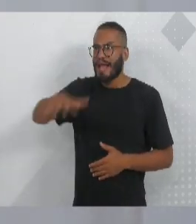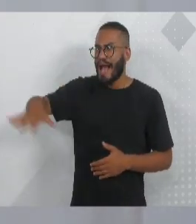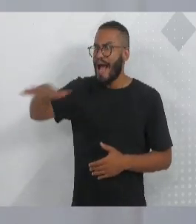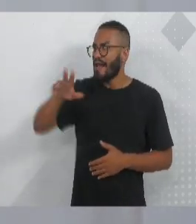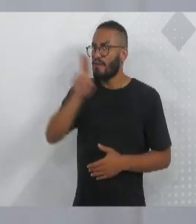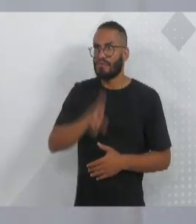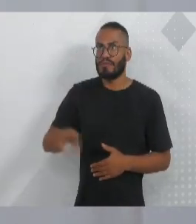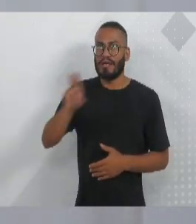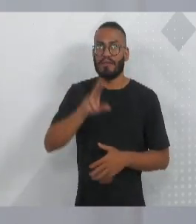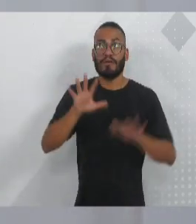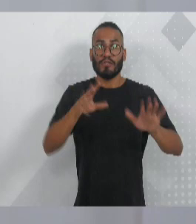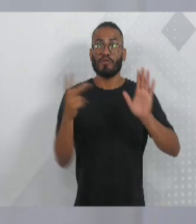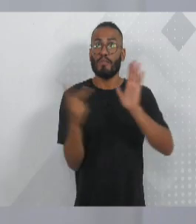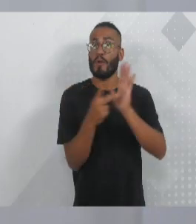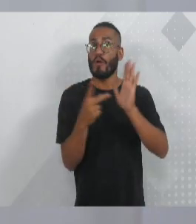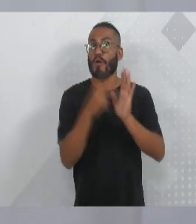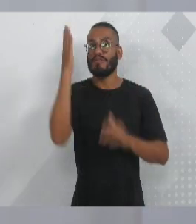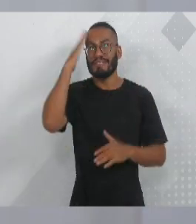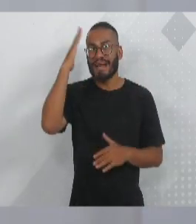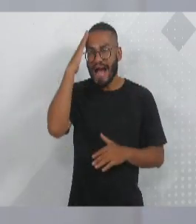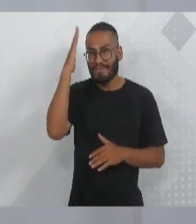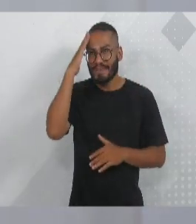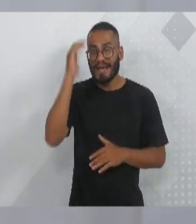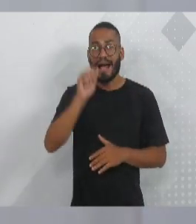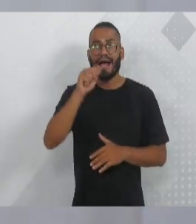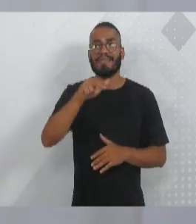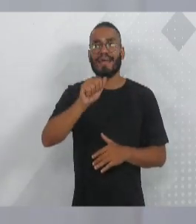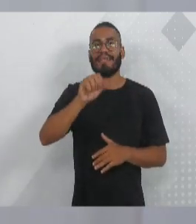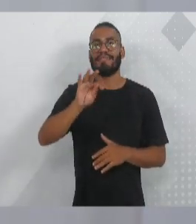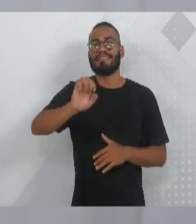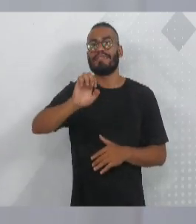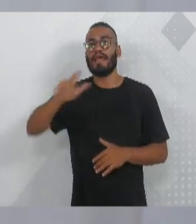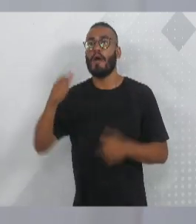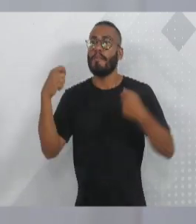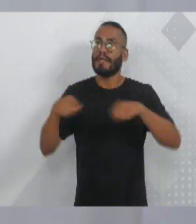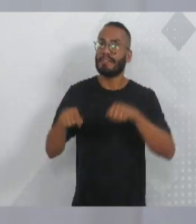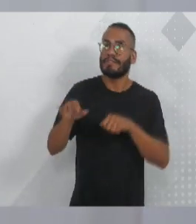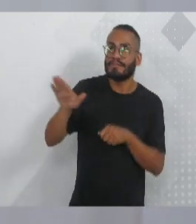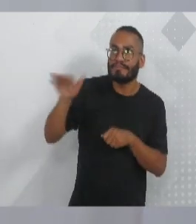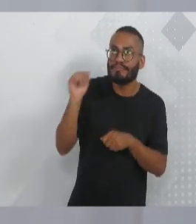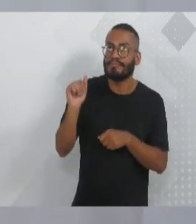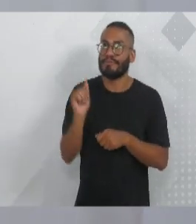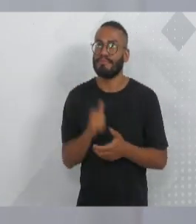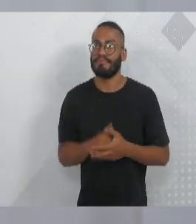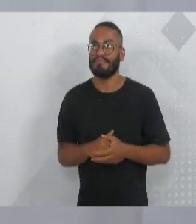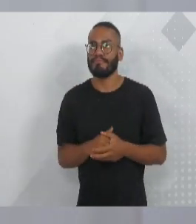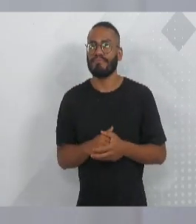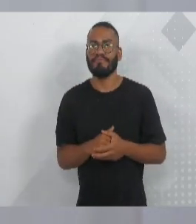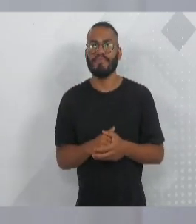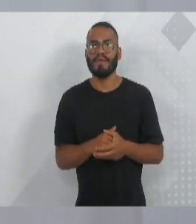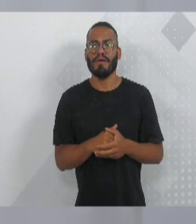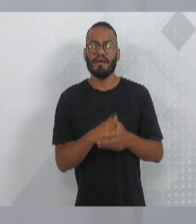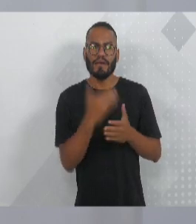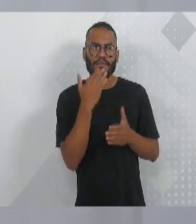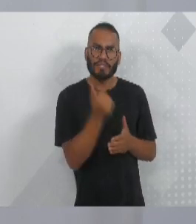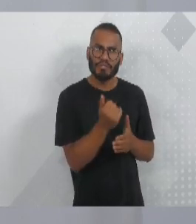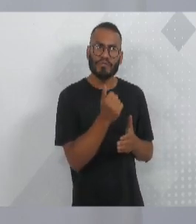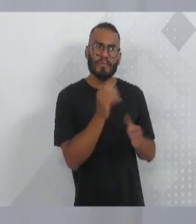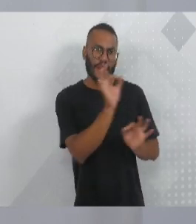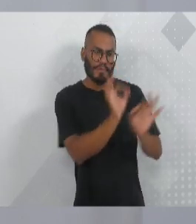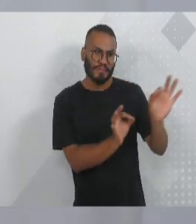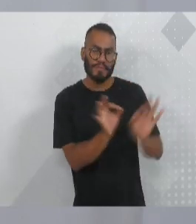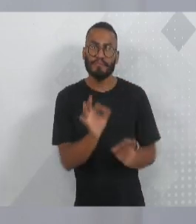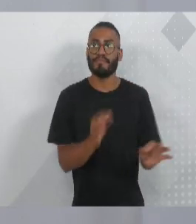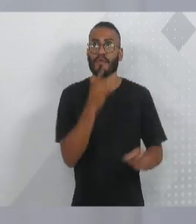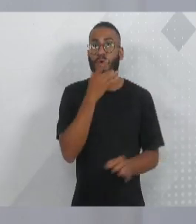utilizar isso o PROCON sabe dessa situação acho que a Anatel tem que ter tem que ser acionada tem que mandar diversas ações para Natel para que ela tome Providência eu